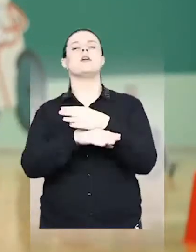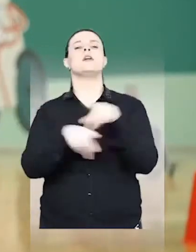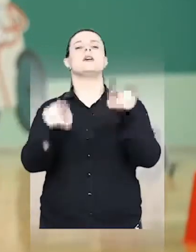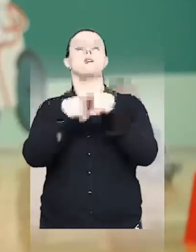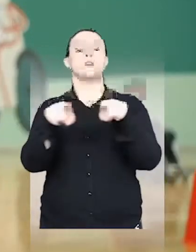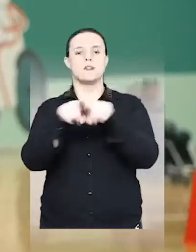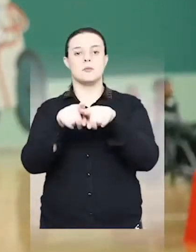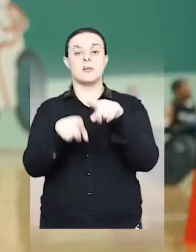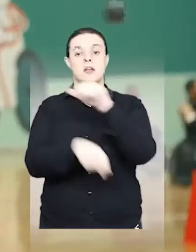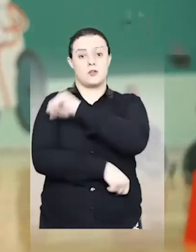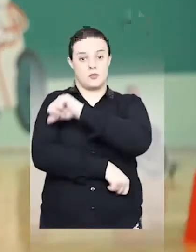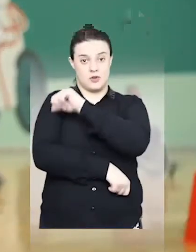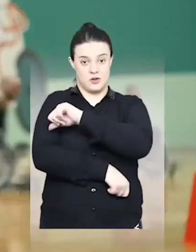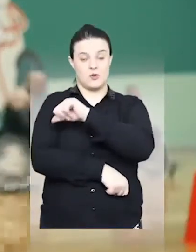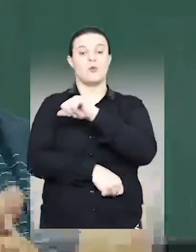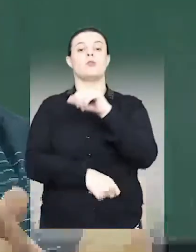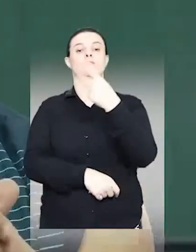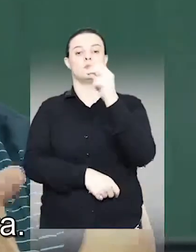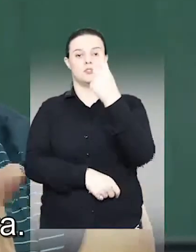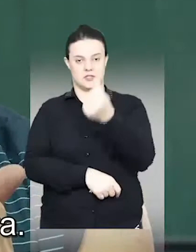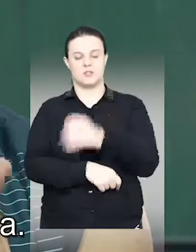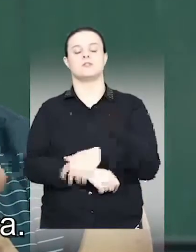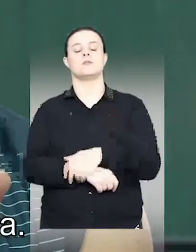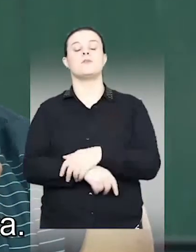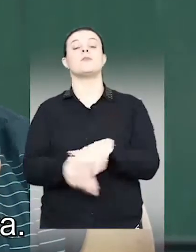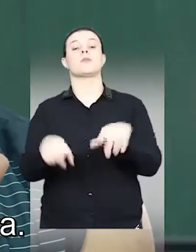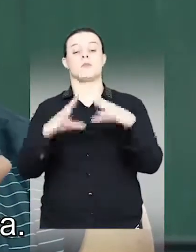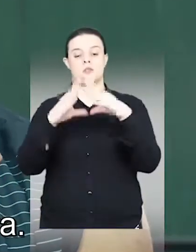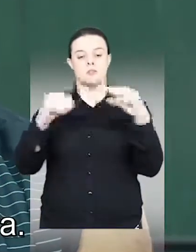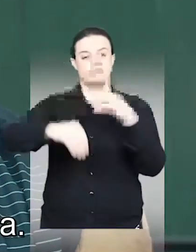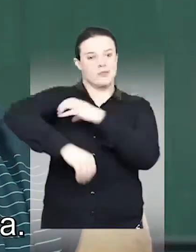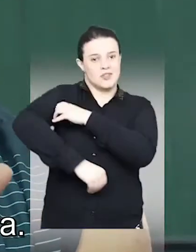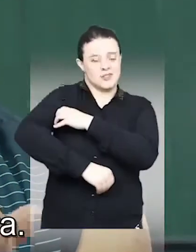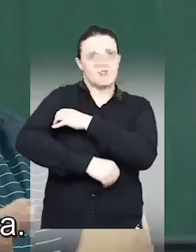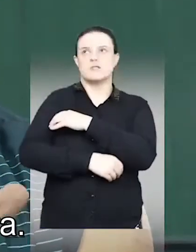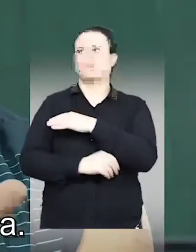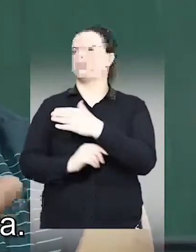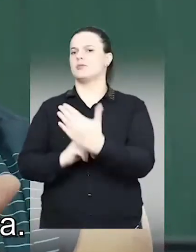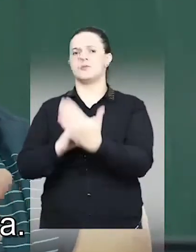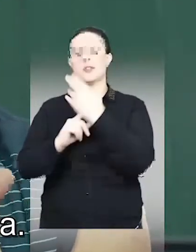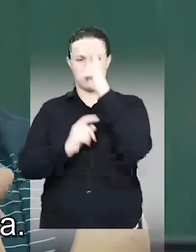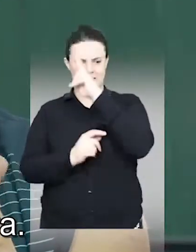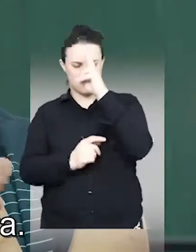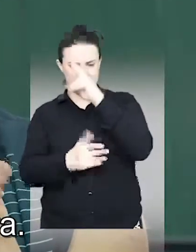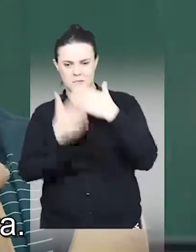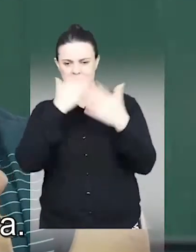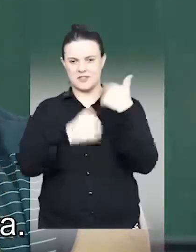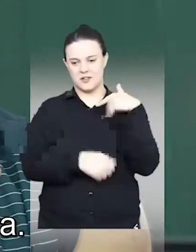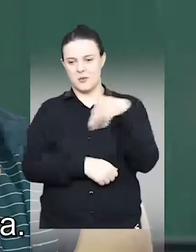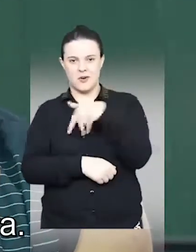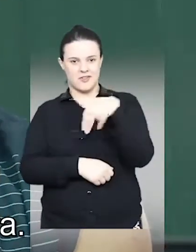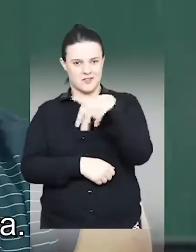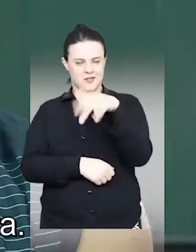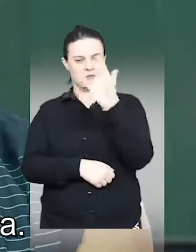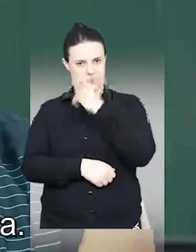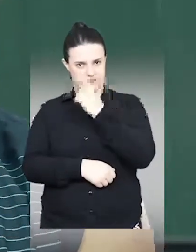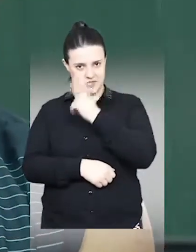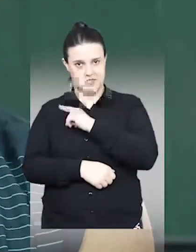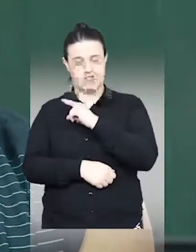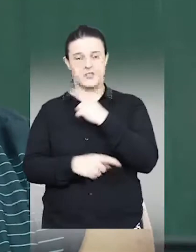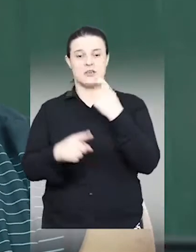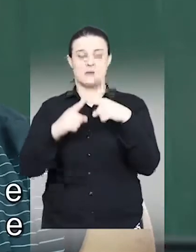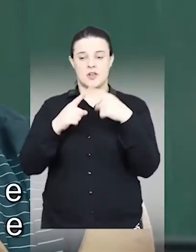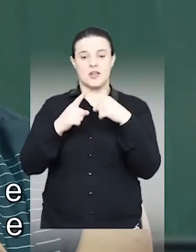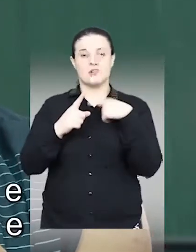Paralimpíada de 2016. O rugby, ele me trouxe muitas lembranças da época que eu andava. José